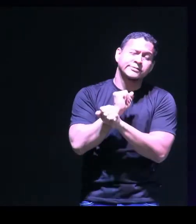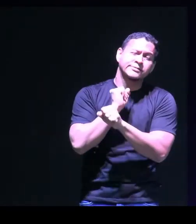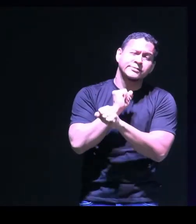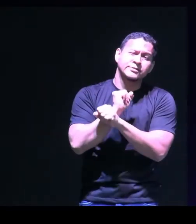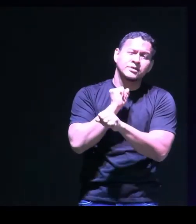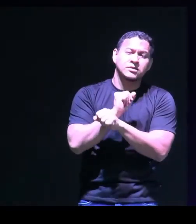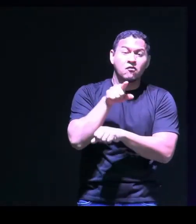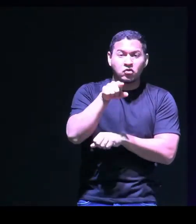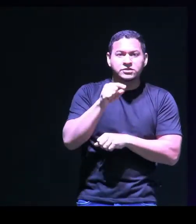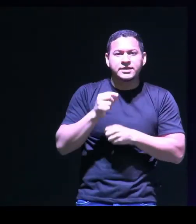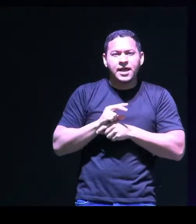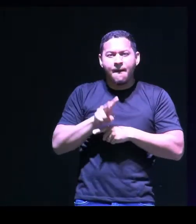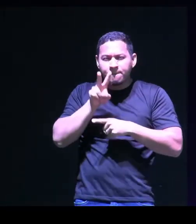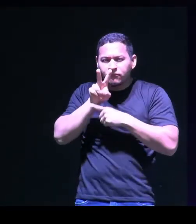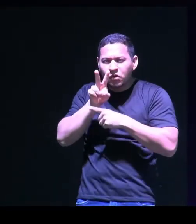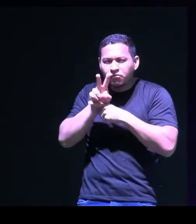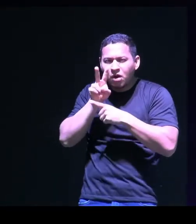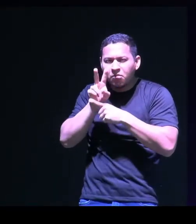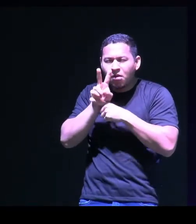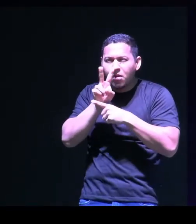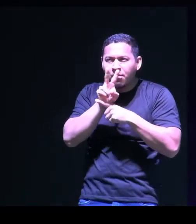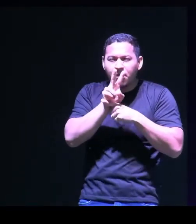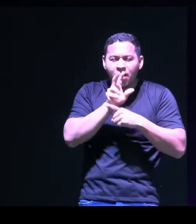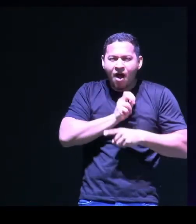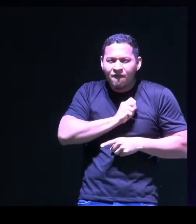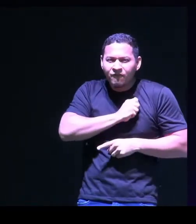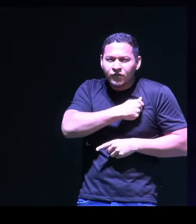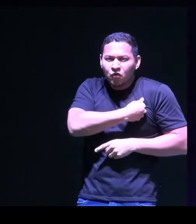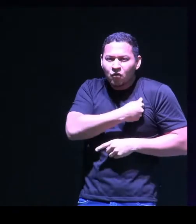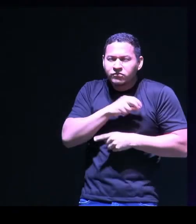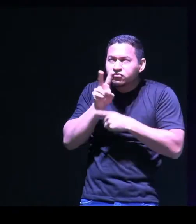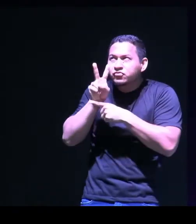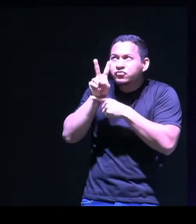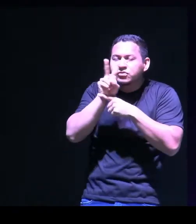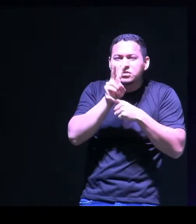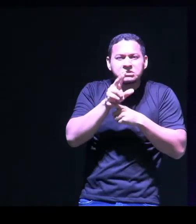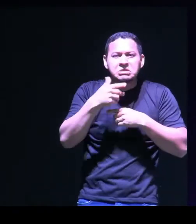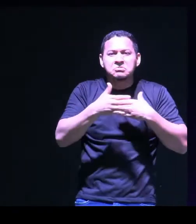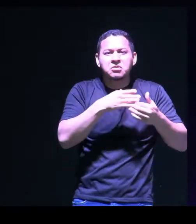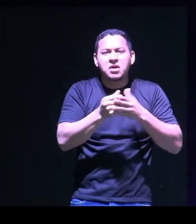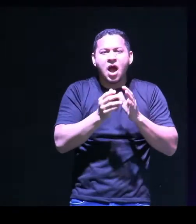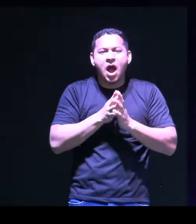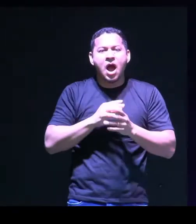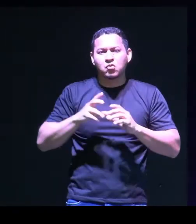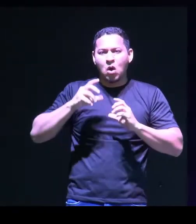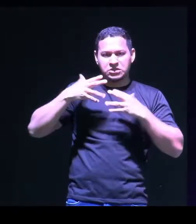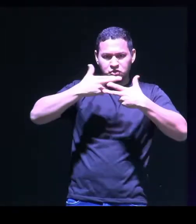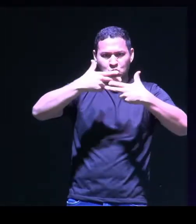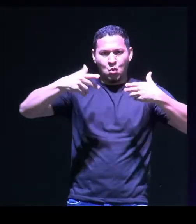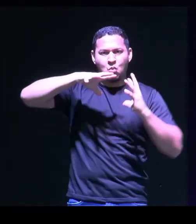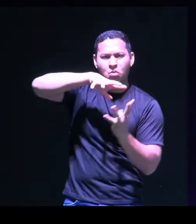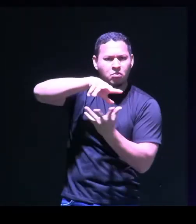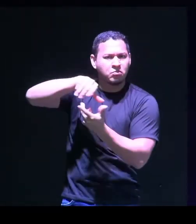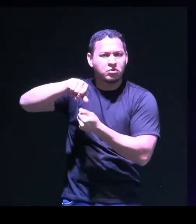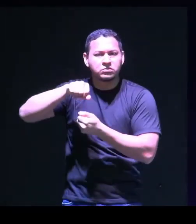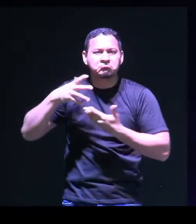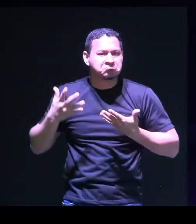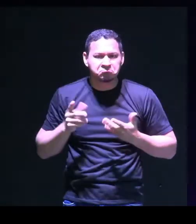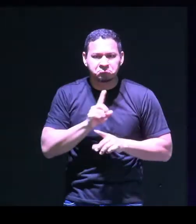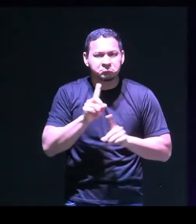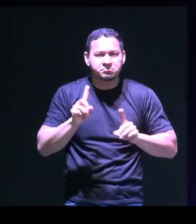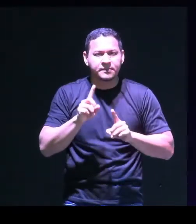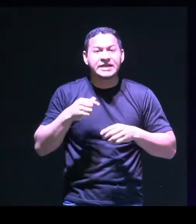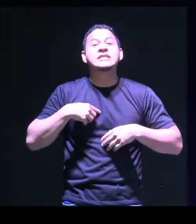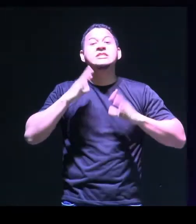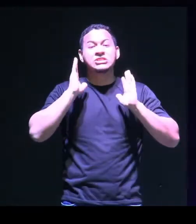mais vigilante, em você não se perder nesse emaranhado de atividades que nós temos para viver.